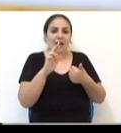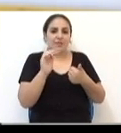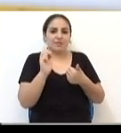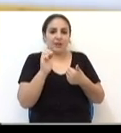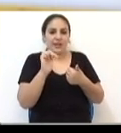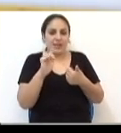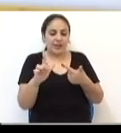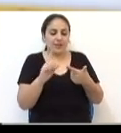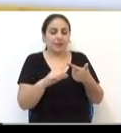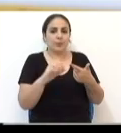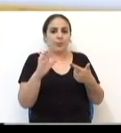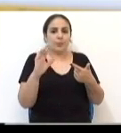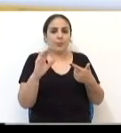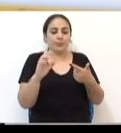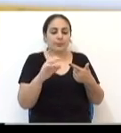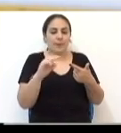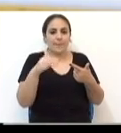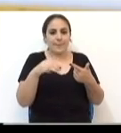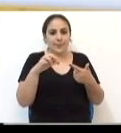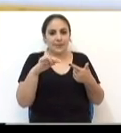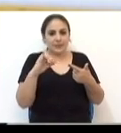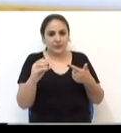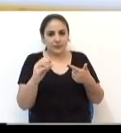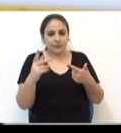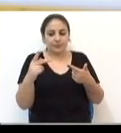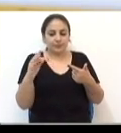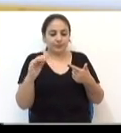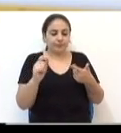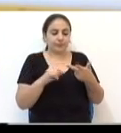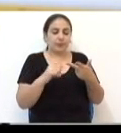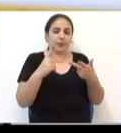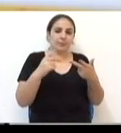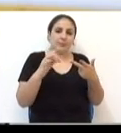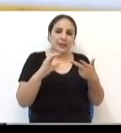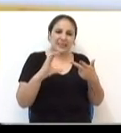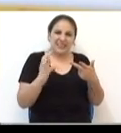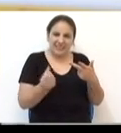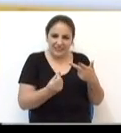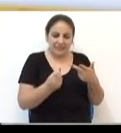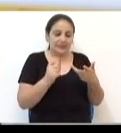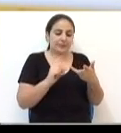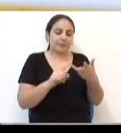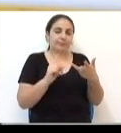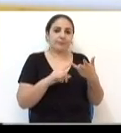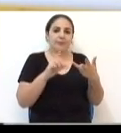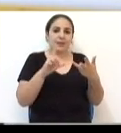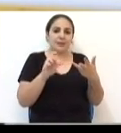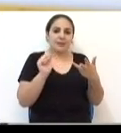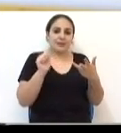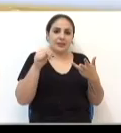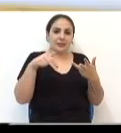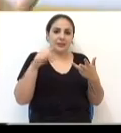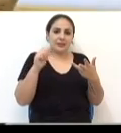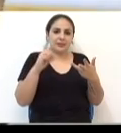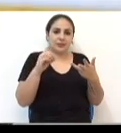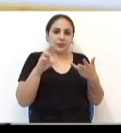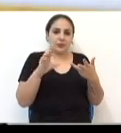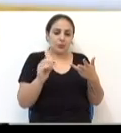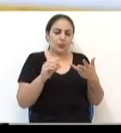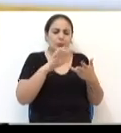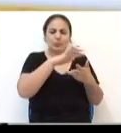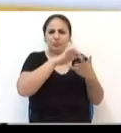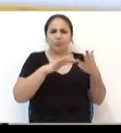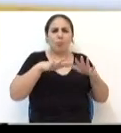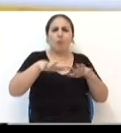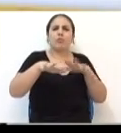Bortoluzzi, ex-vereador, o Márcio Patucci, agora atual presidente da Câmara, o próprio Patrick Cavalcante, o Leandro Rosso também foi do